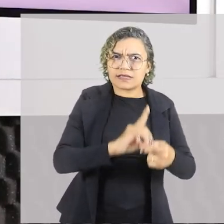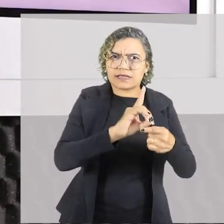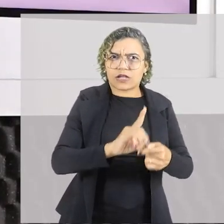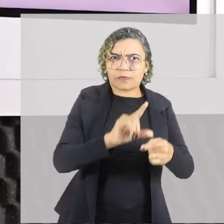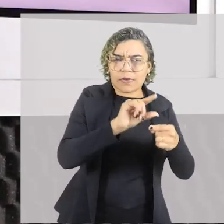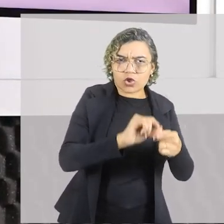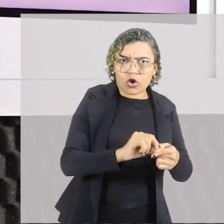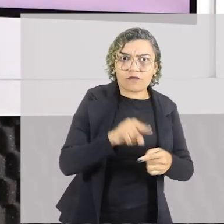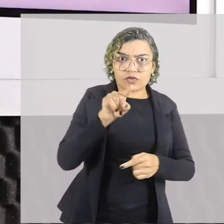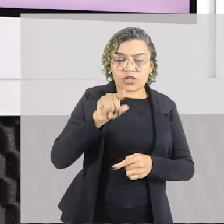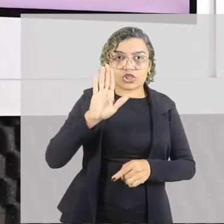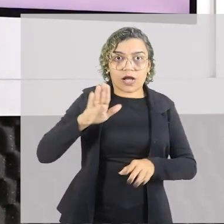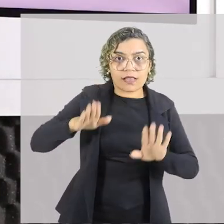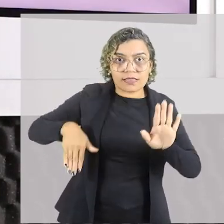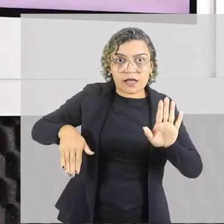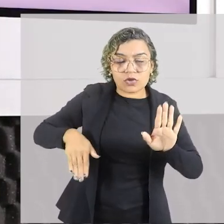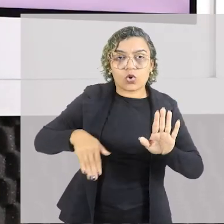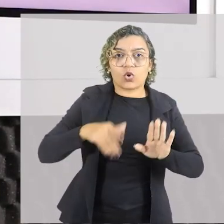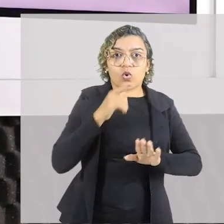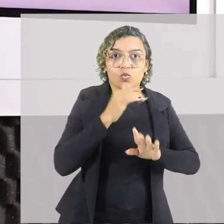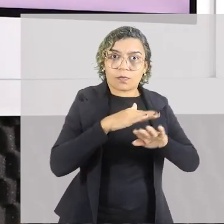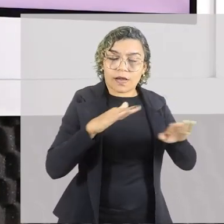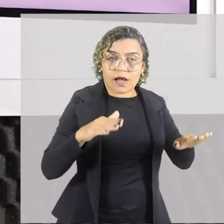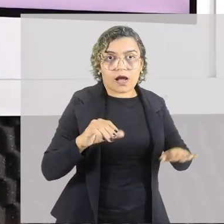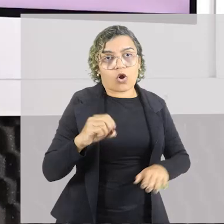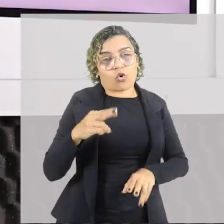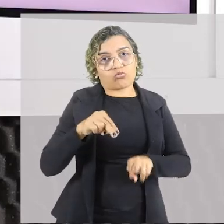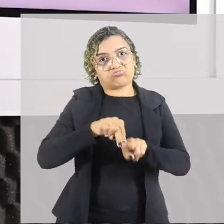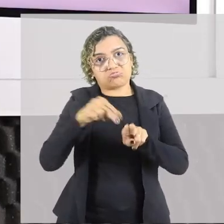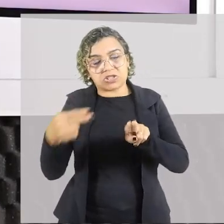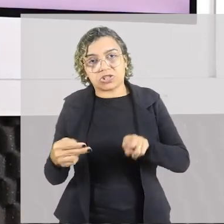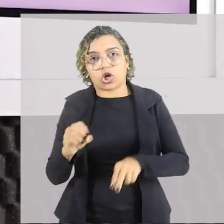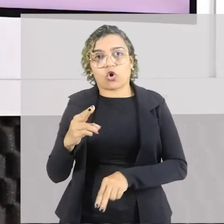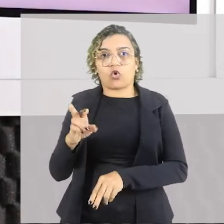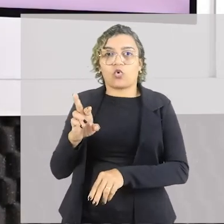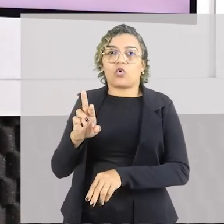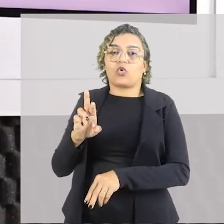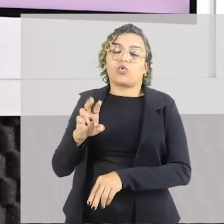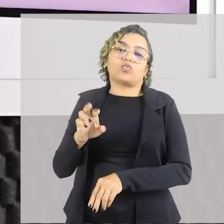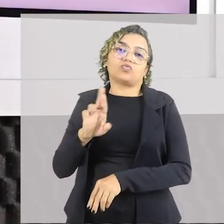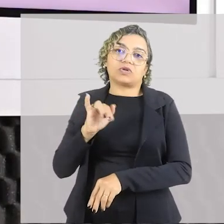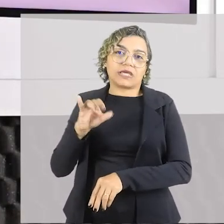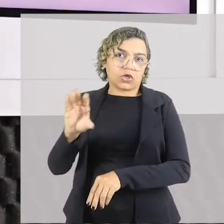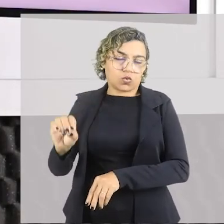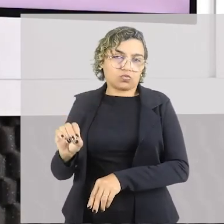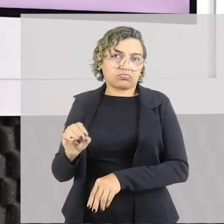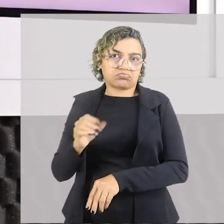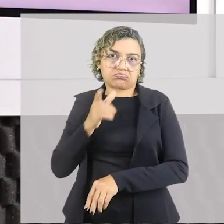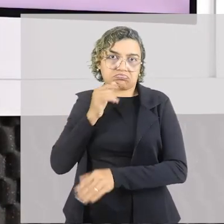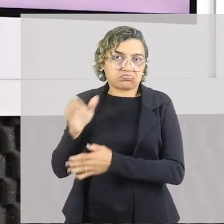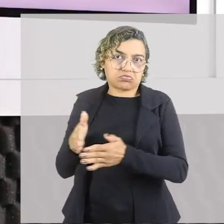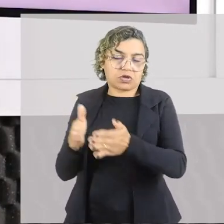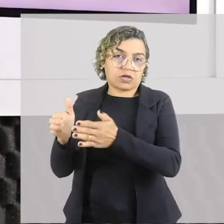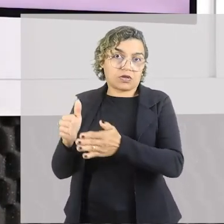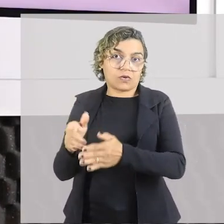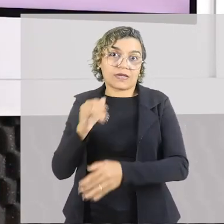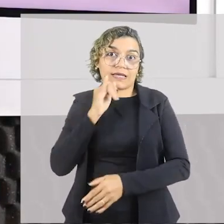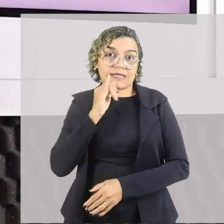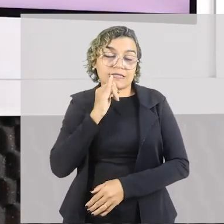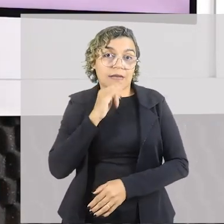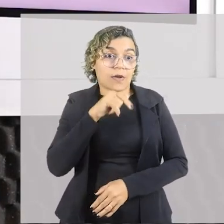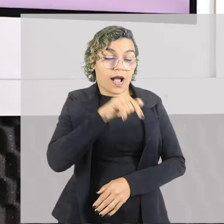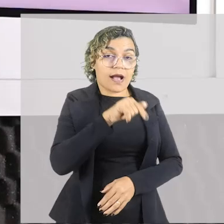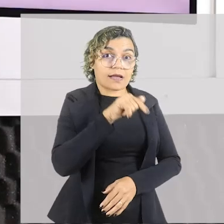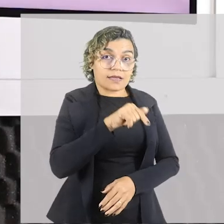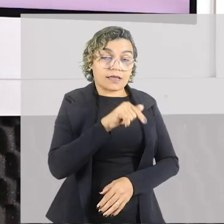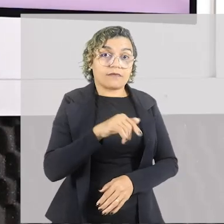no mar, ou já nadou num rio, numa piscina. No mar, tu tem mais dificuldade de afundar, tu flutua mais fácil. Por quê? Porque ela é